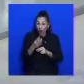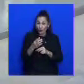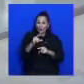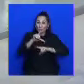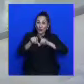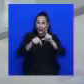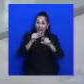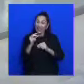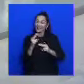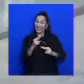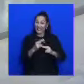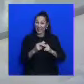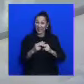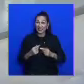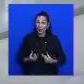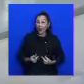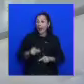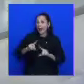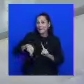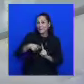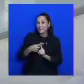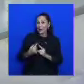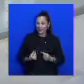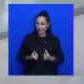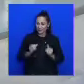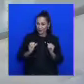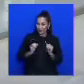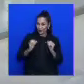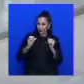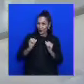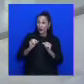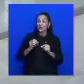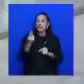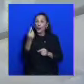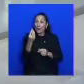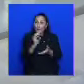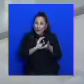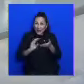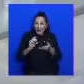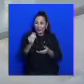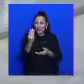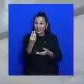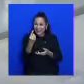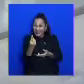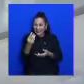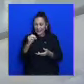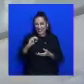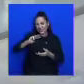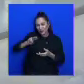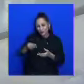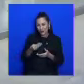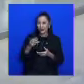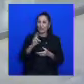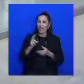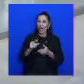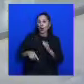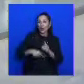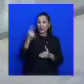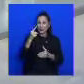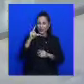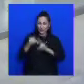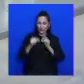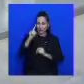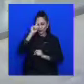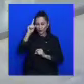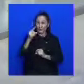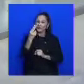a nova loteria da Caixa com prêmio principal de no mínimo R$ 10 milhões. O primeiro sorteio ocorre no dia 28